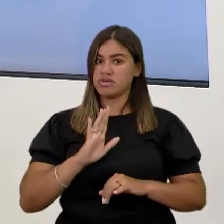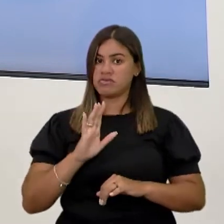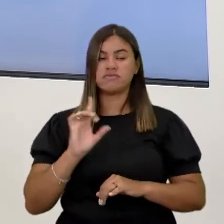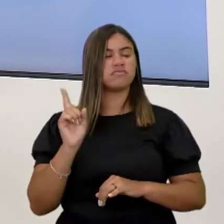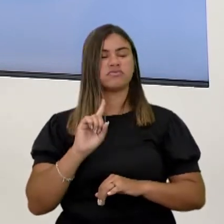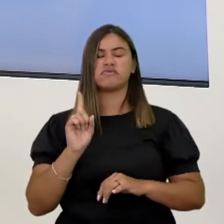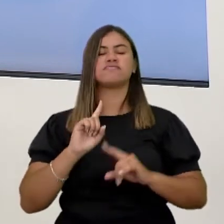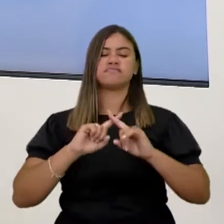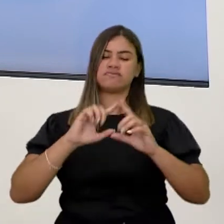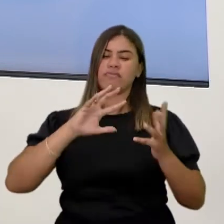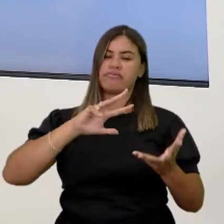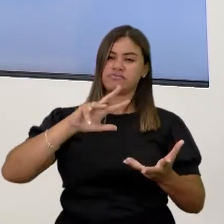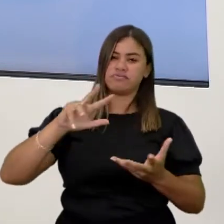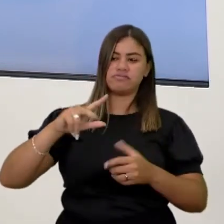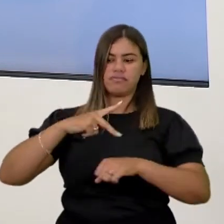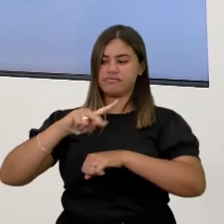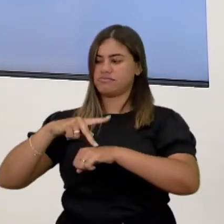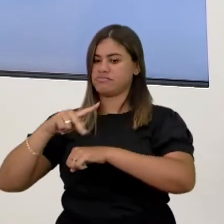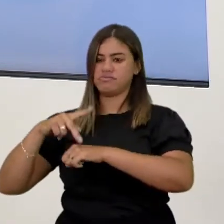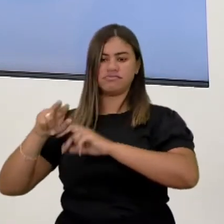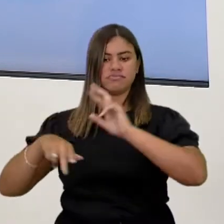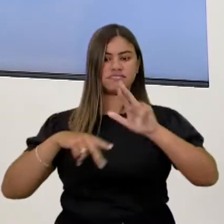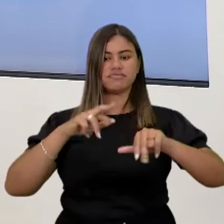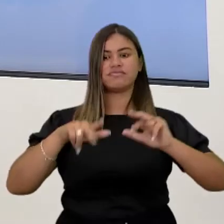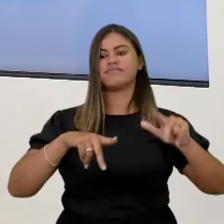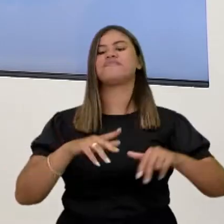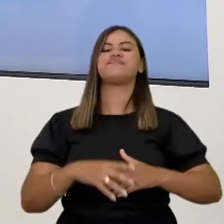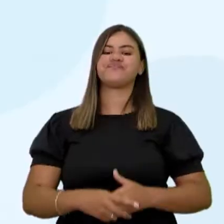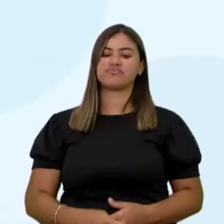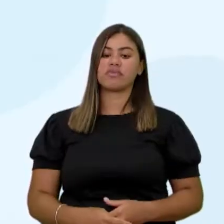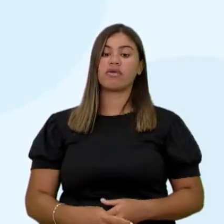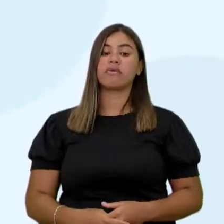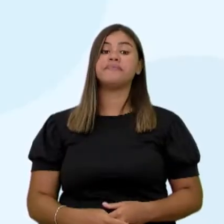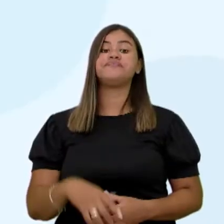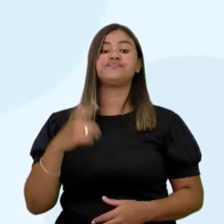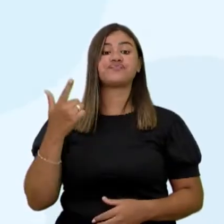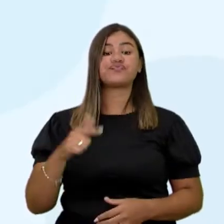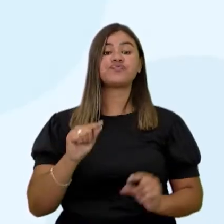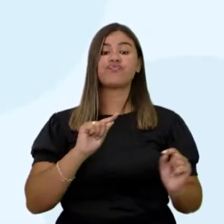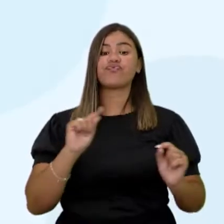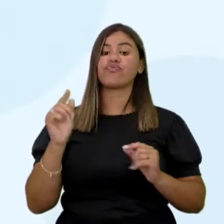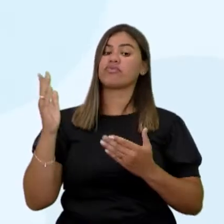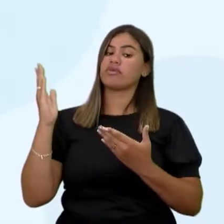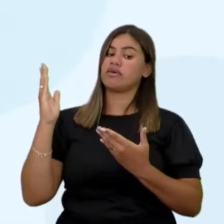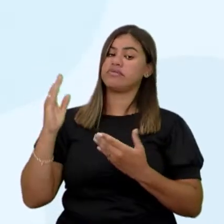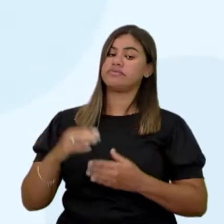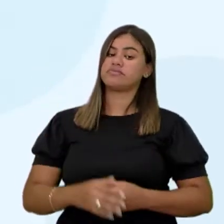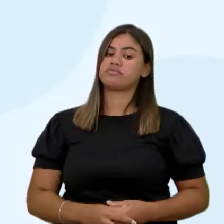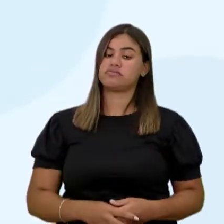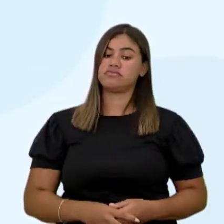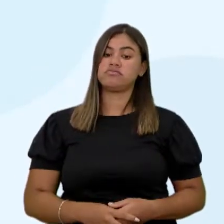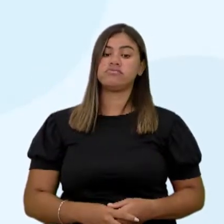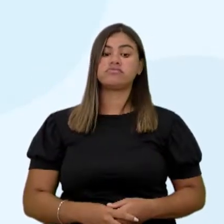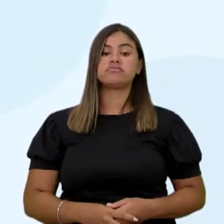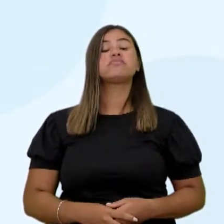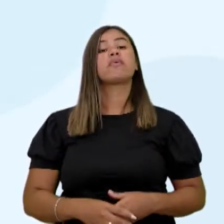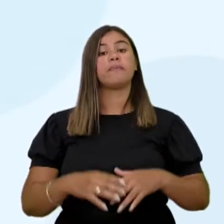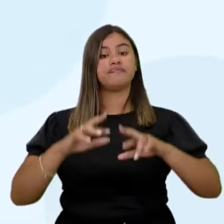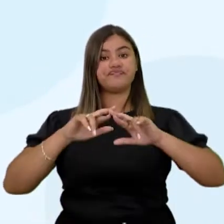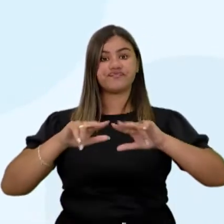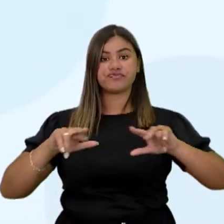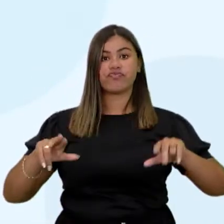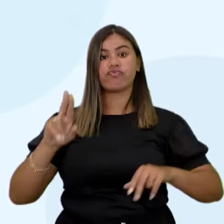mundo inteiro. Então, colocando todo mundo no mesmo ponto, né? Então, depois falamos sobre os recursos que podemos e devemos